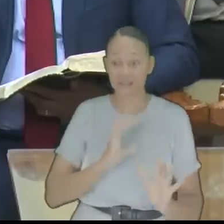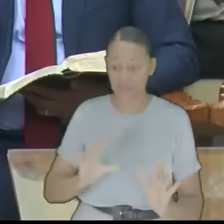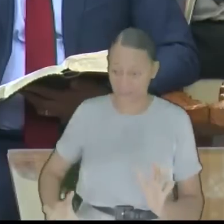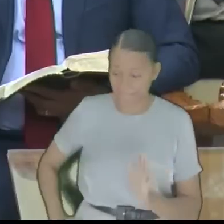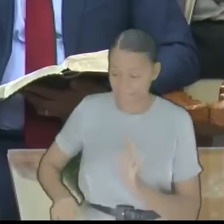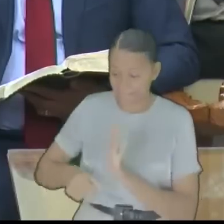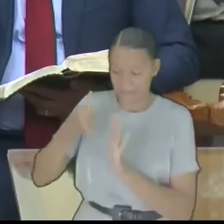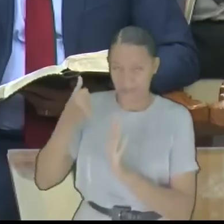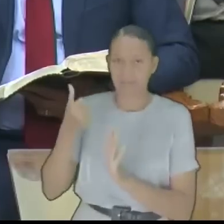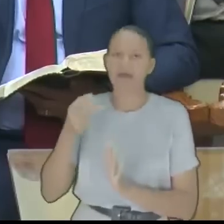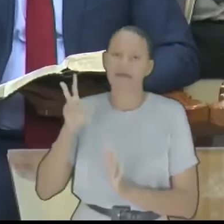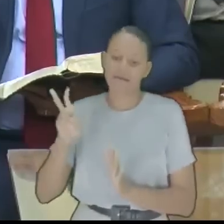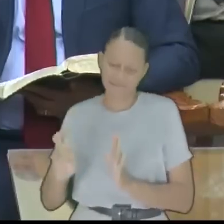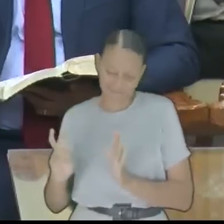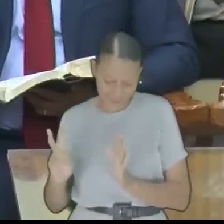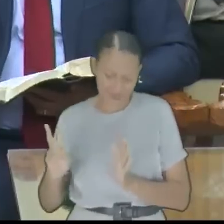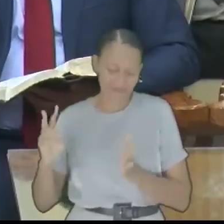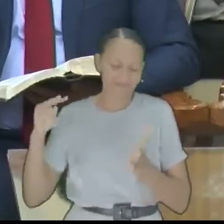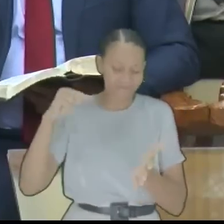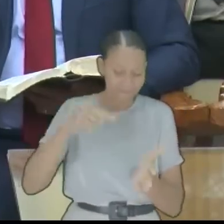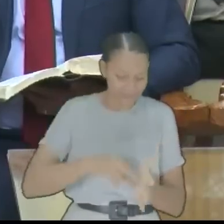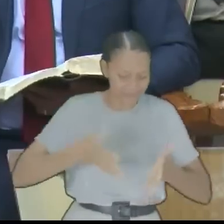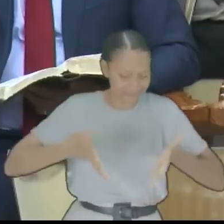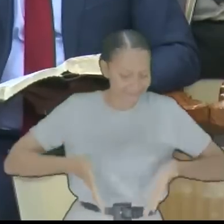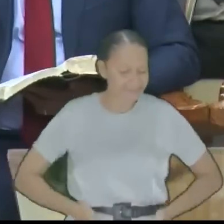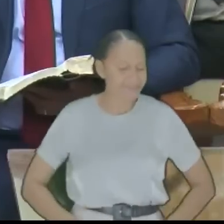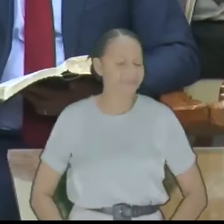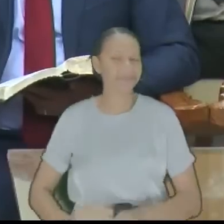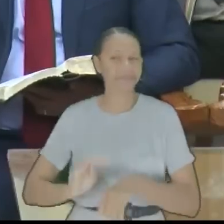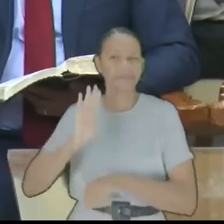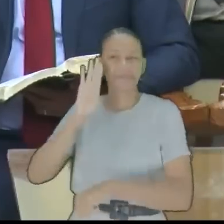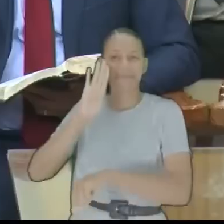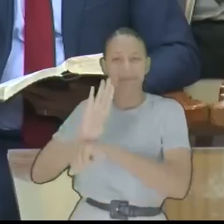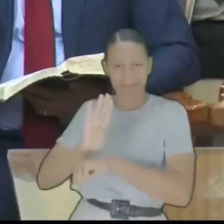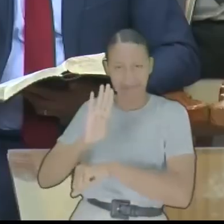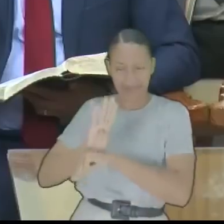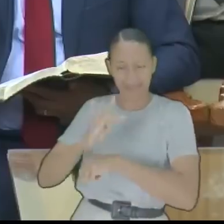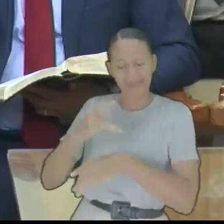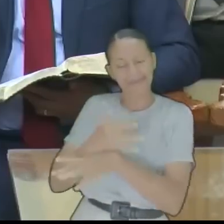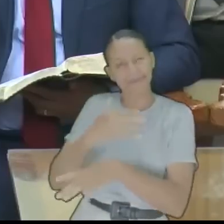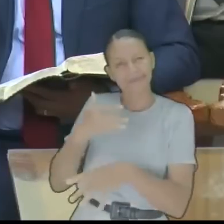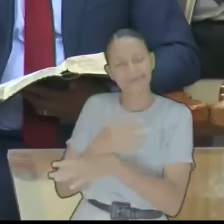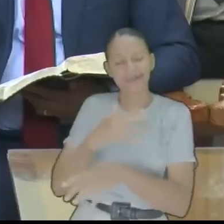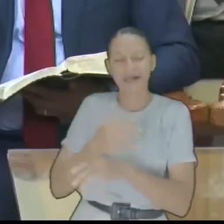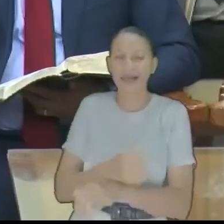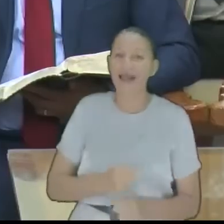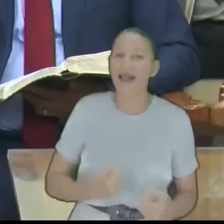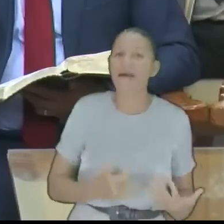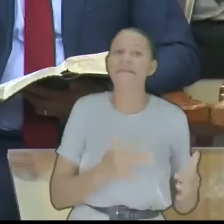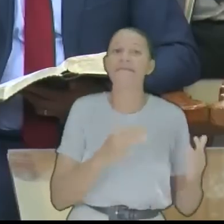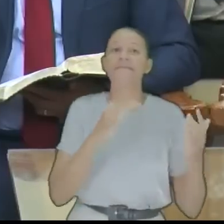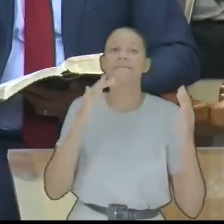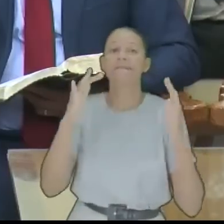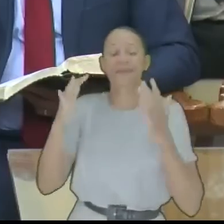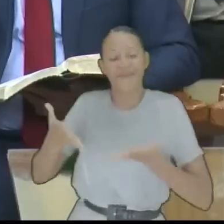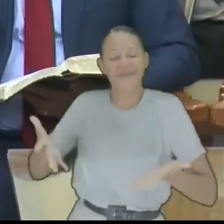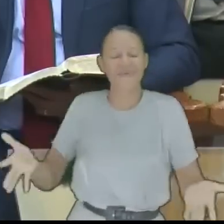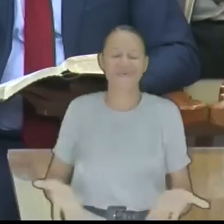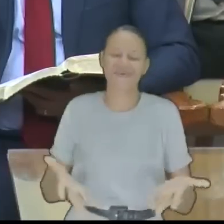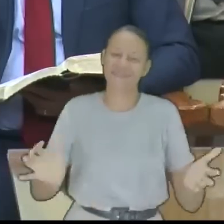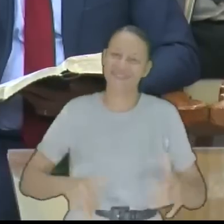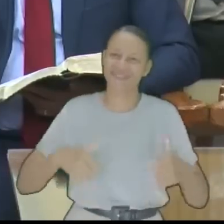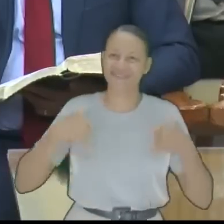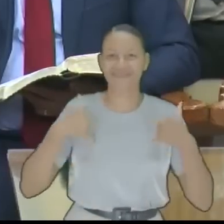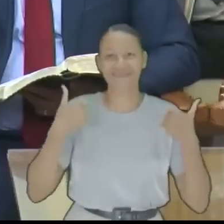primeira vez, quando ele nasceu em Belém da Judéia, cuja comemoração estamos celebrando